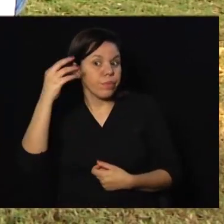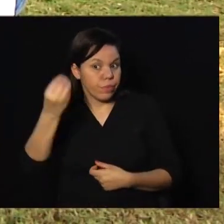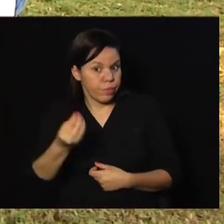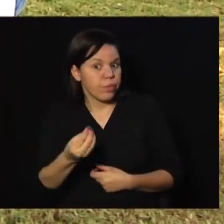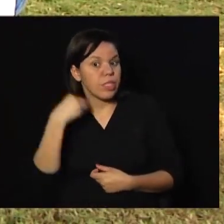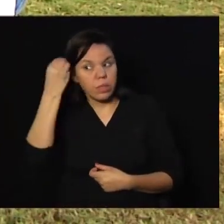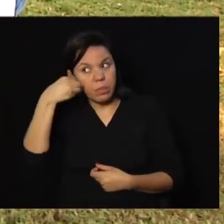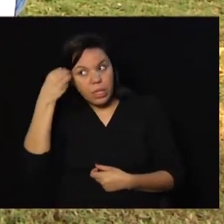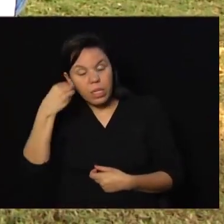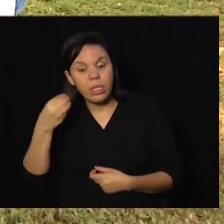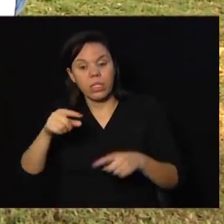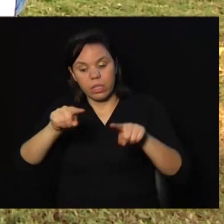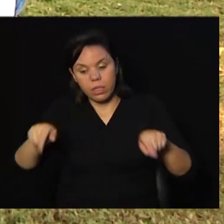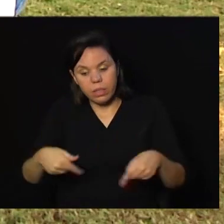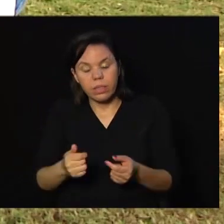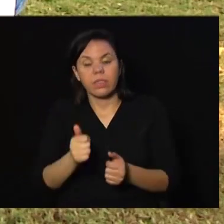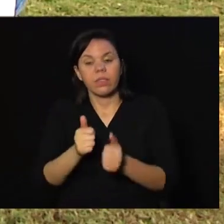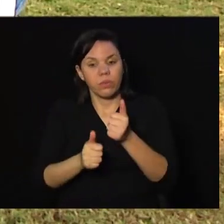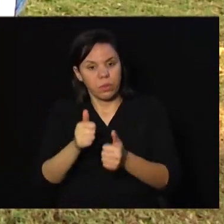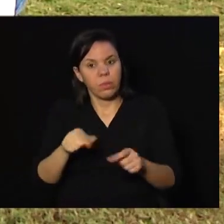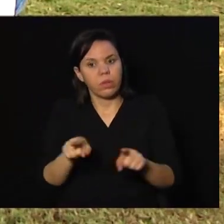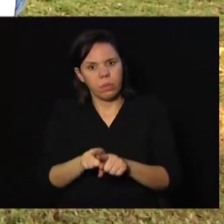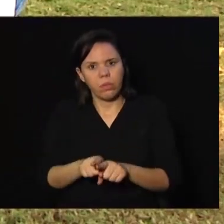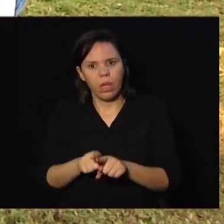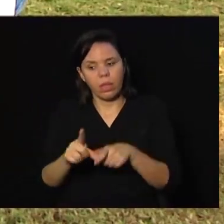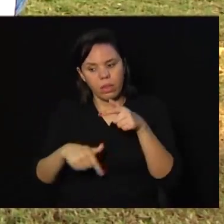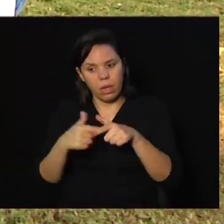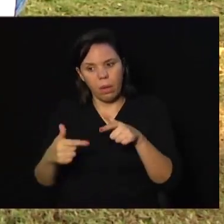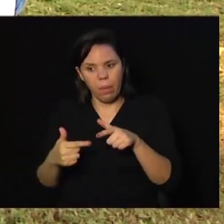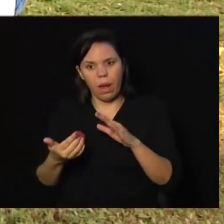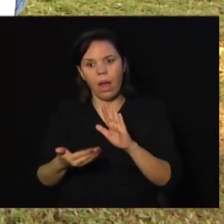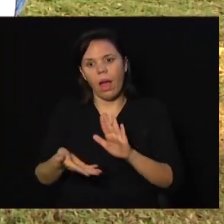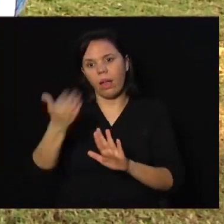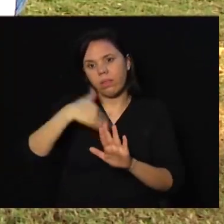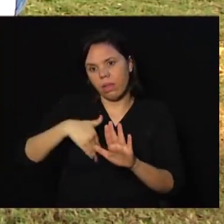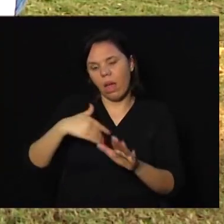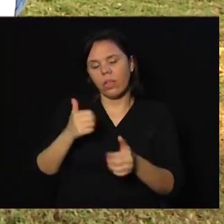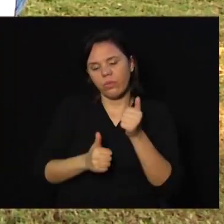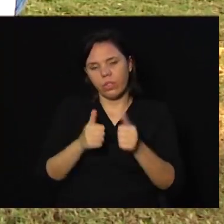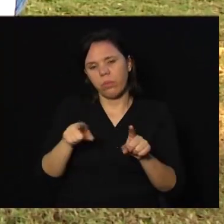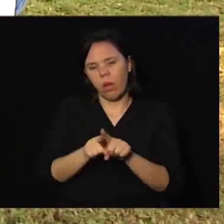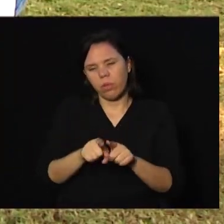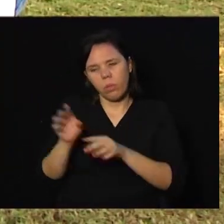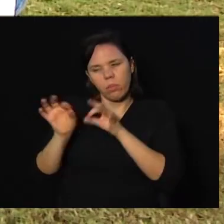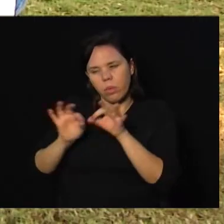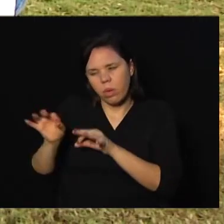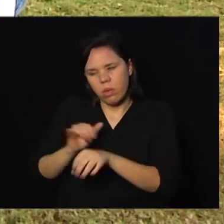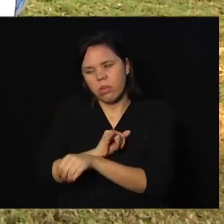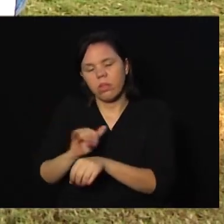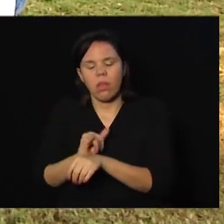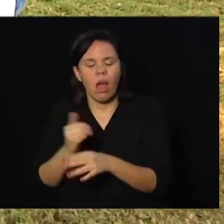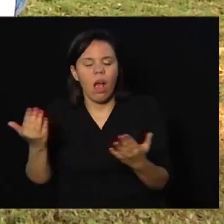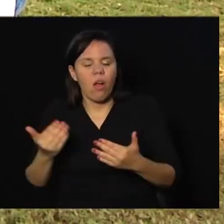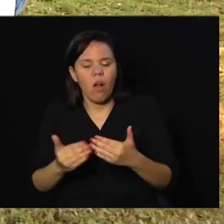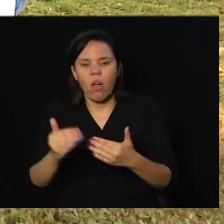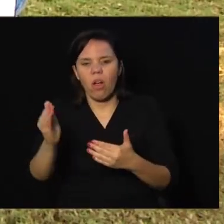campo e lógico, do bastidor também. Tem esse desejo? Então, eu acho que hoje em dia eu não me vejo